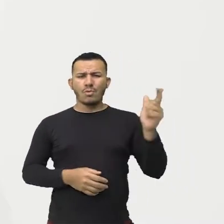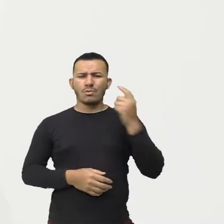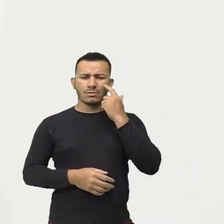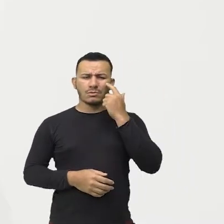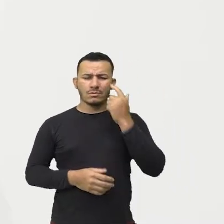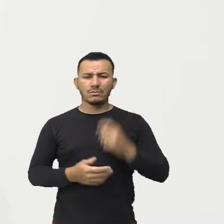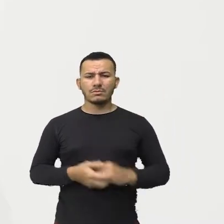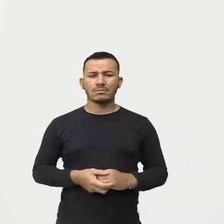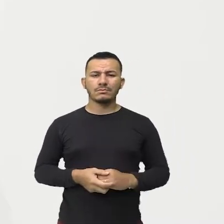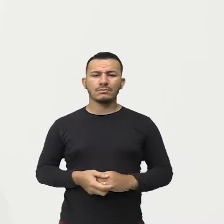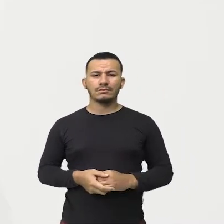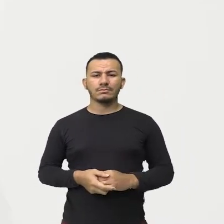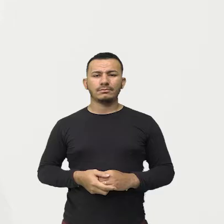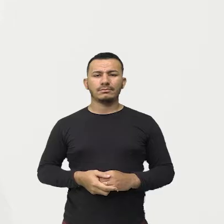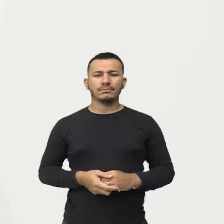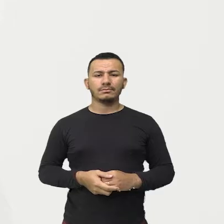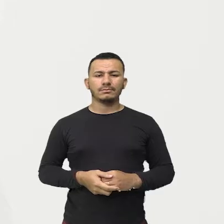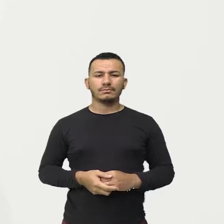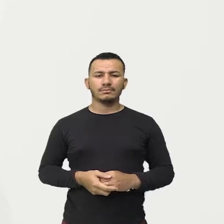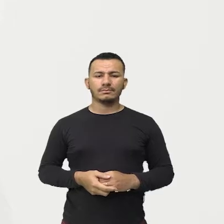outro exemplo, tipo